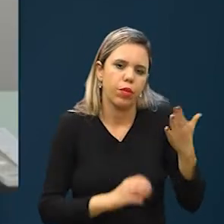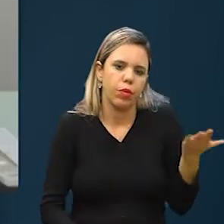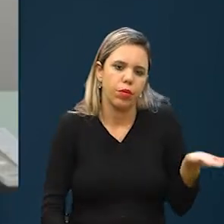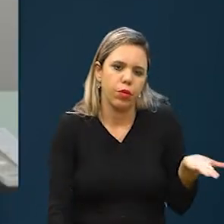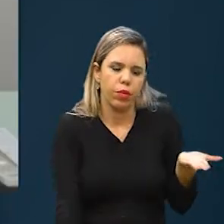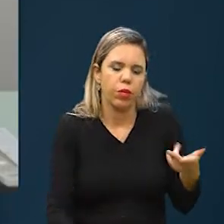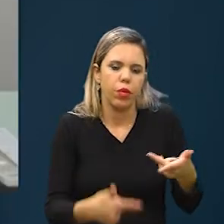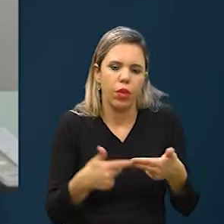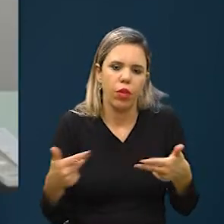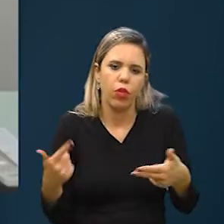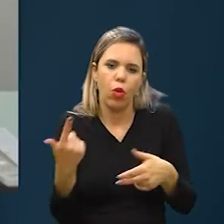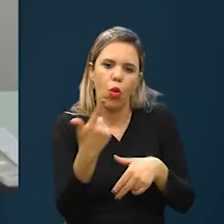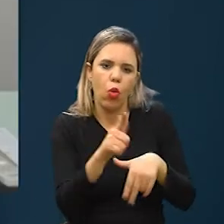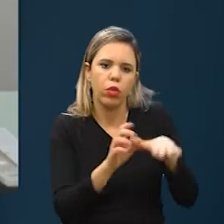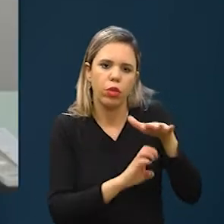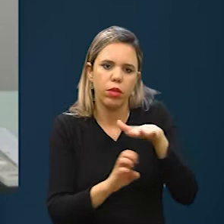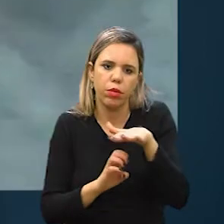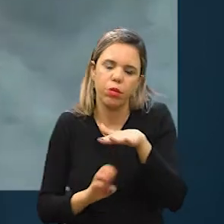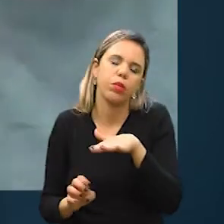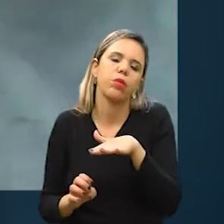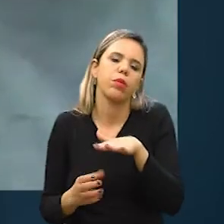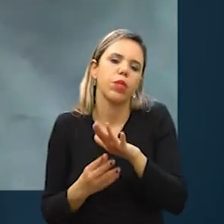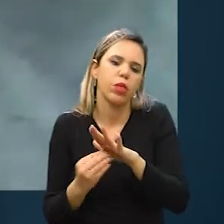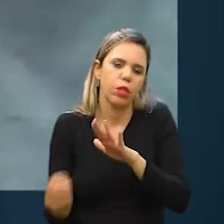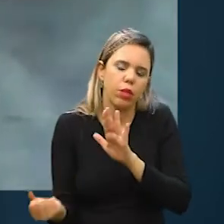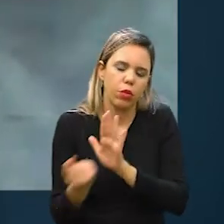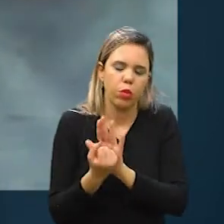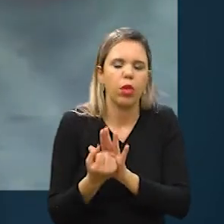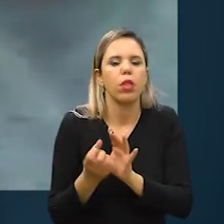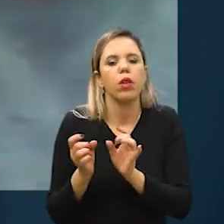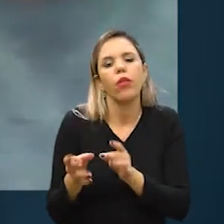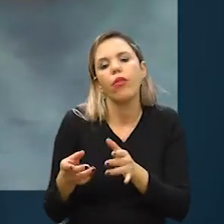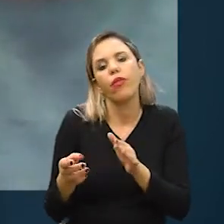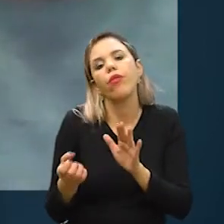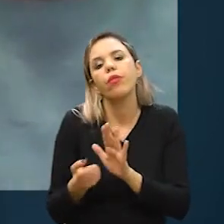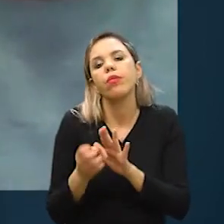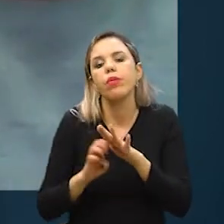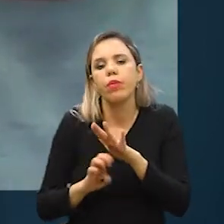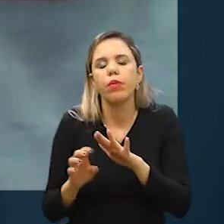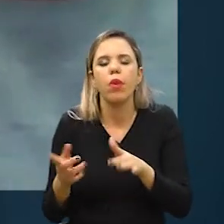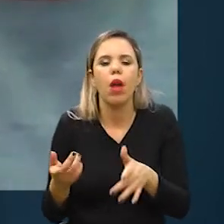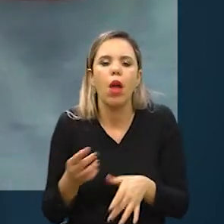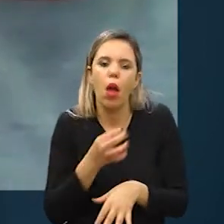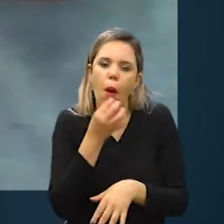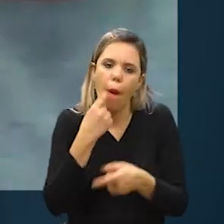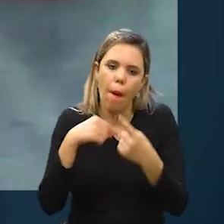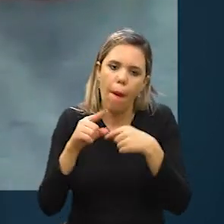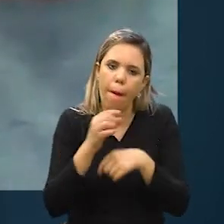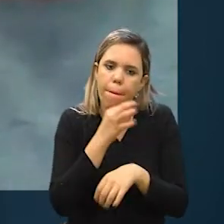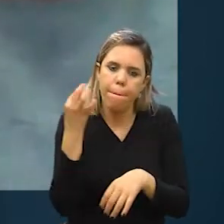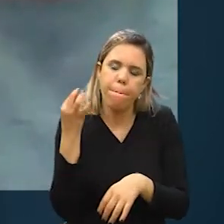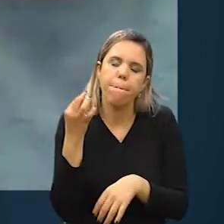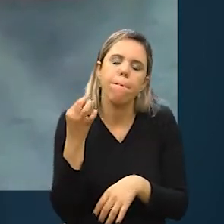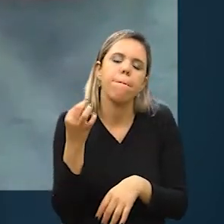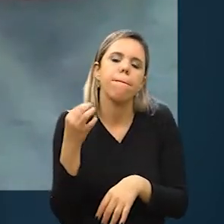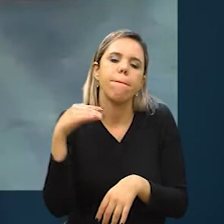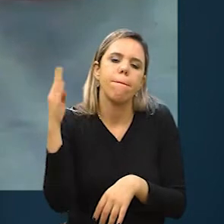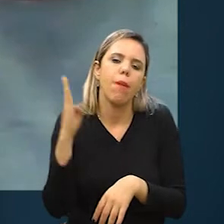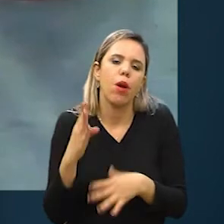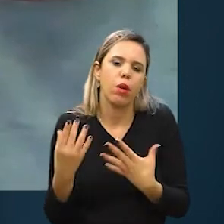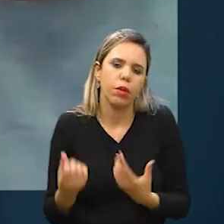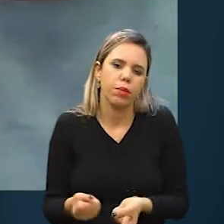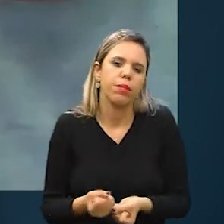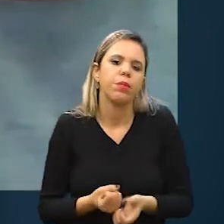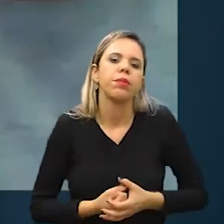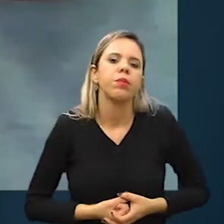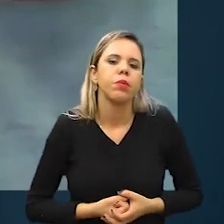holding com várias franqueadoras, né? Que hoje são franqueadoras muito bem renomeadas no